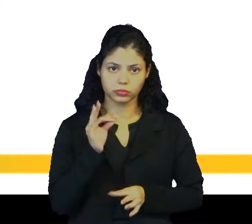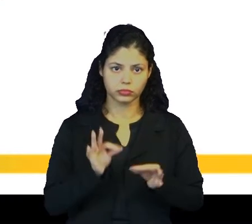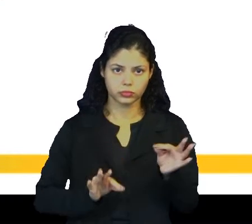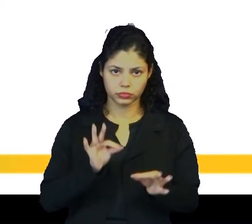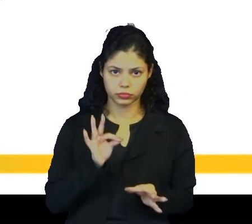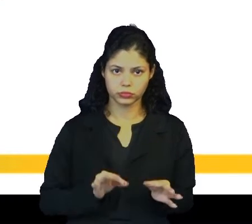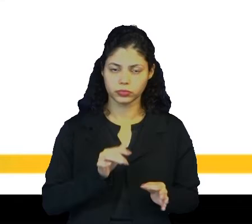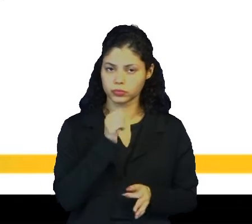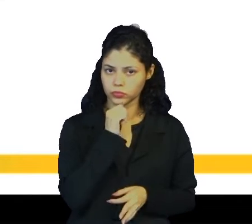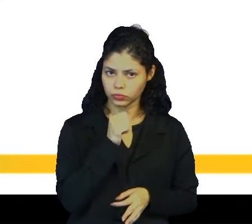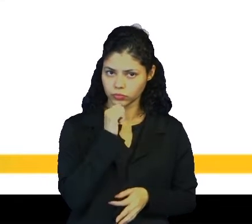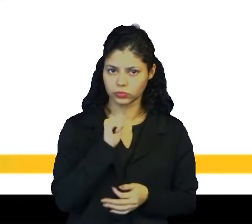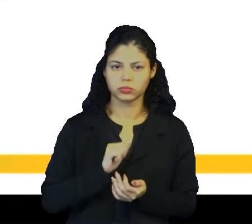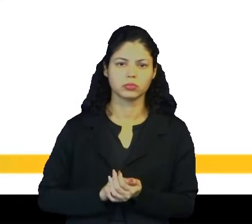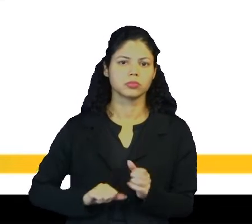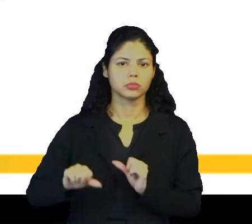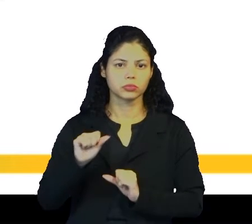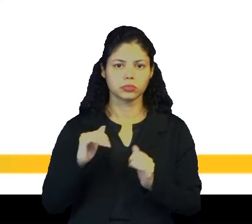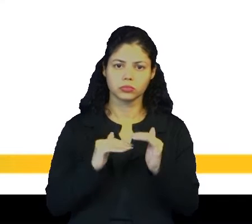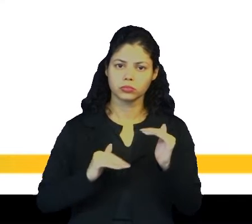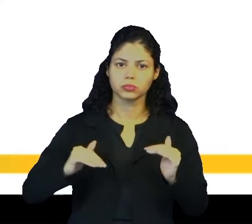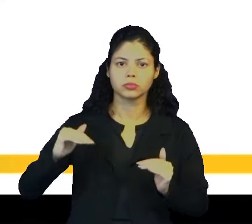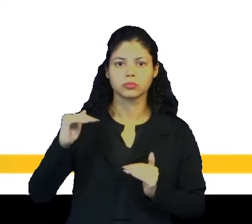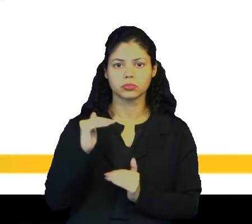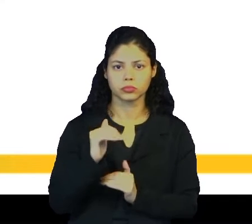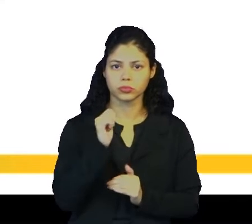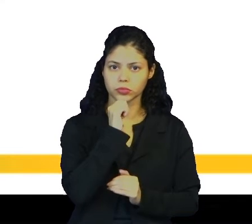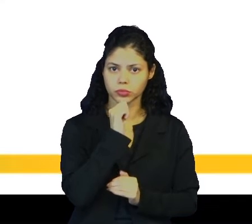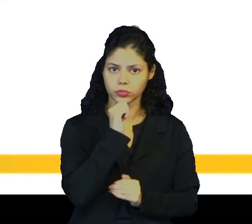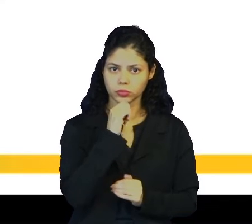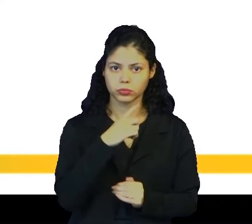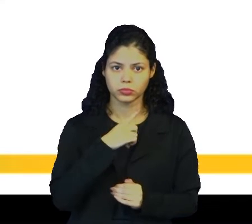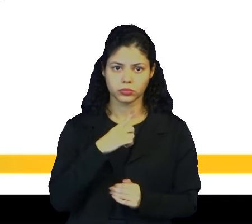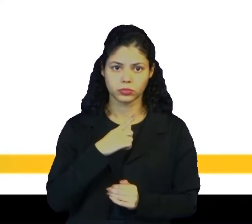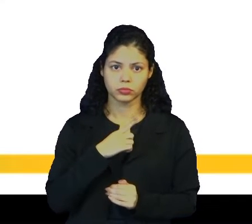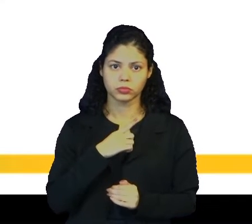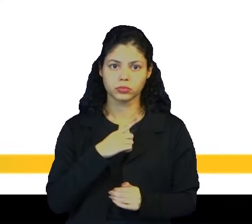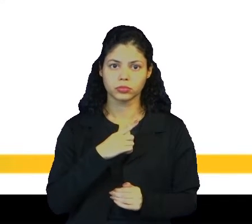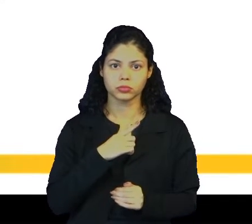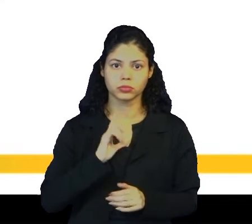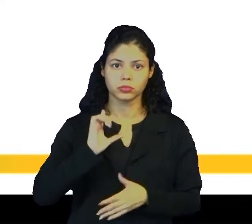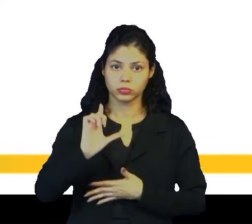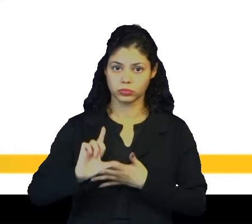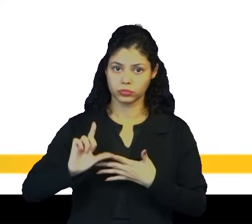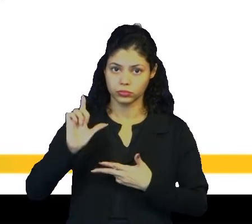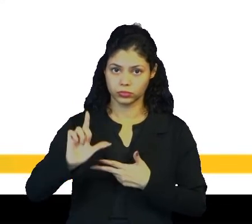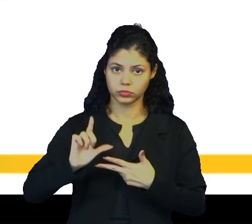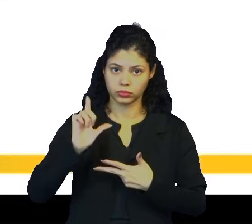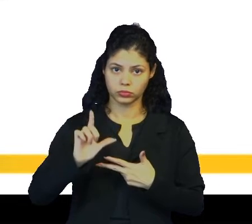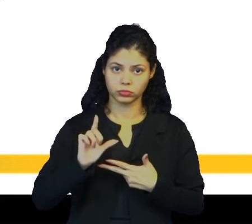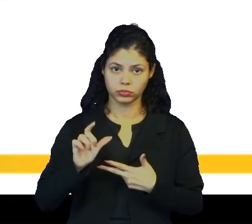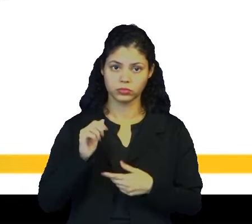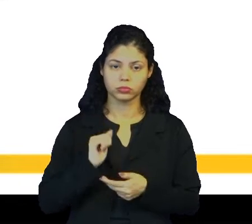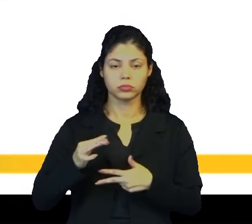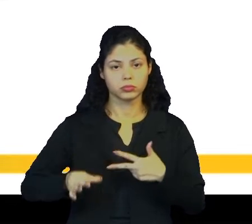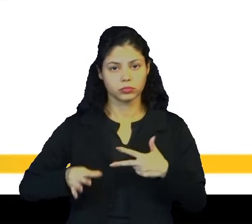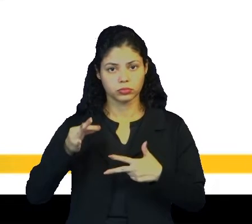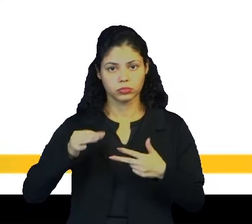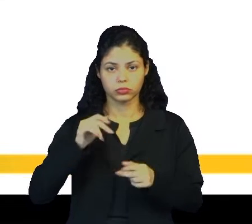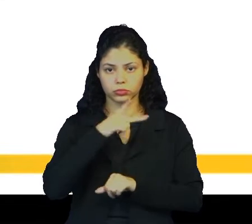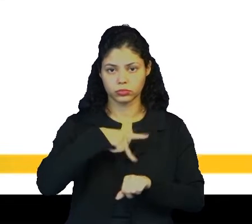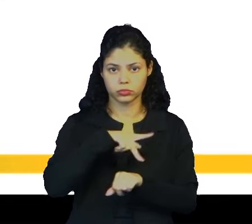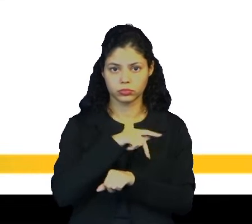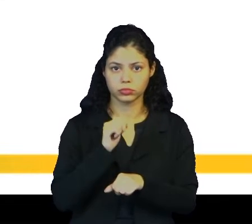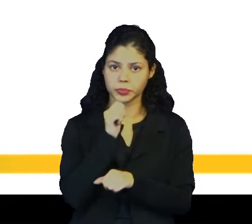jurídicos, né, todas as mudanças descritas acima tiveram correspondência na estrutura legislativa e judicial dos países, né?